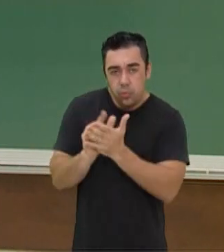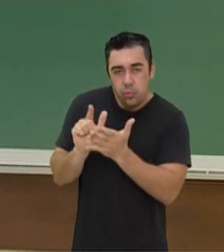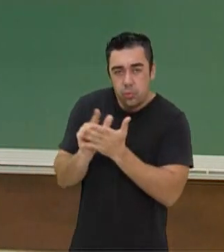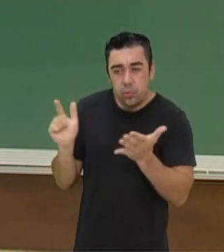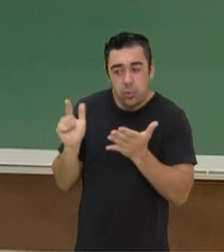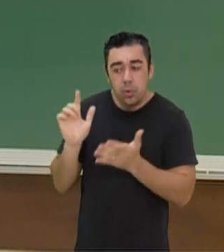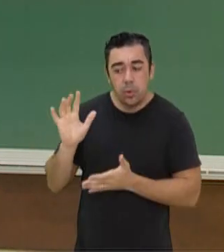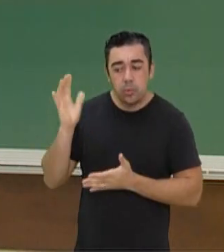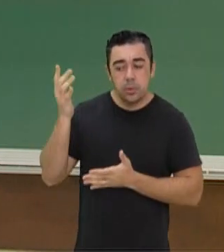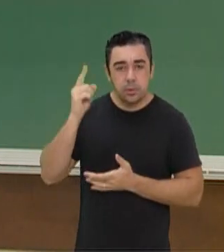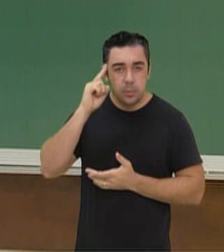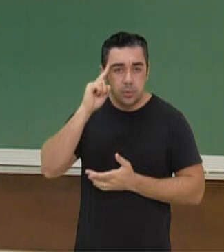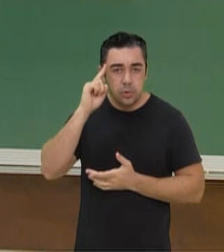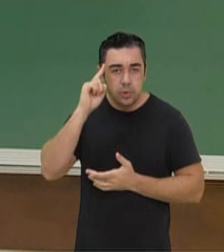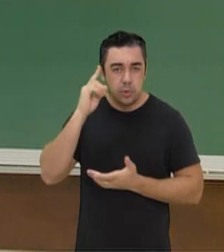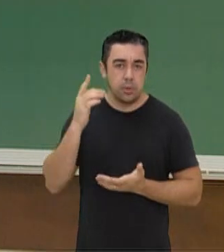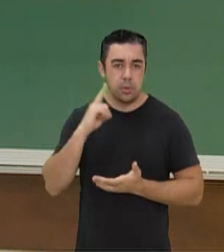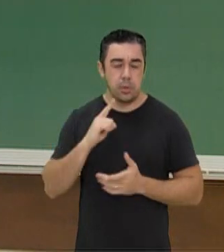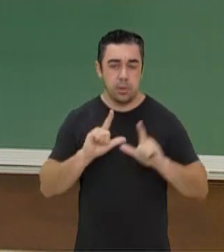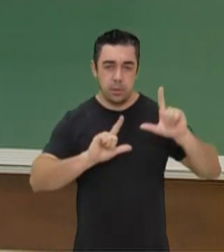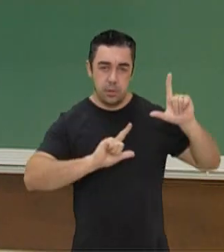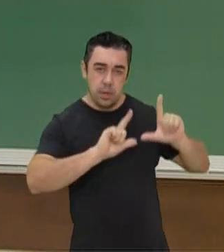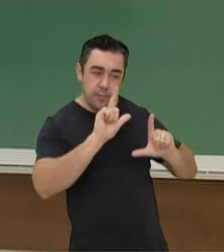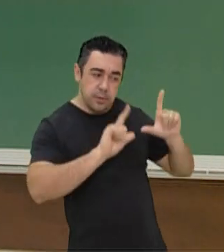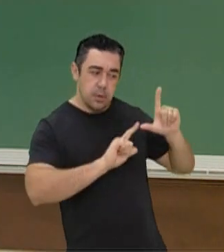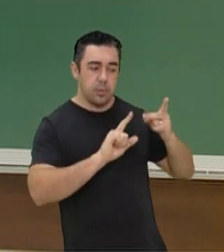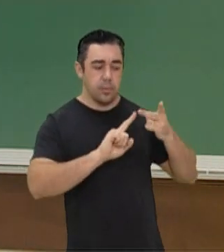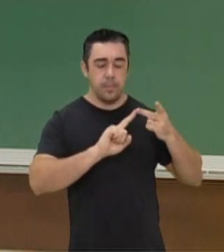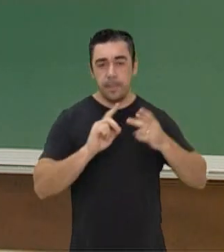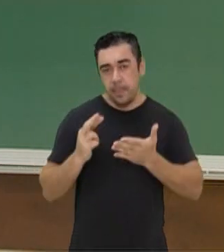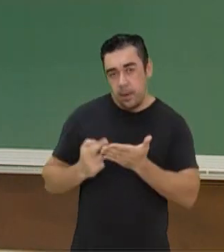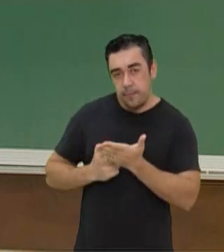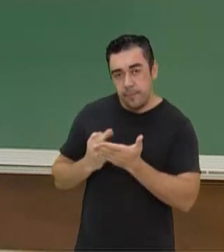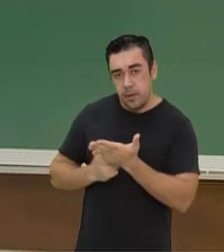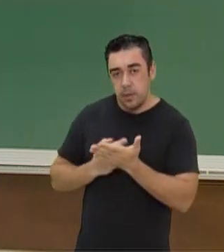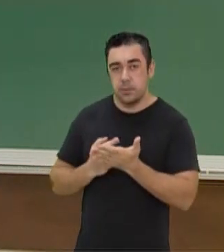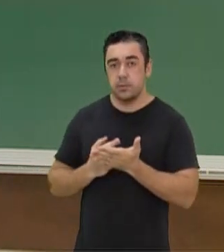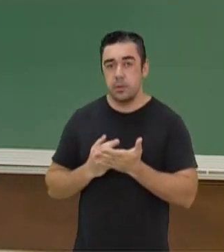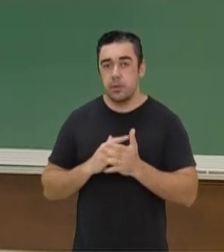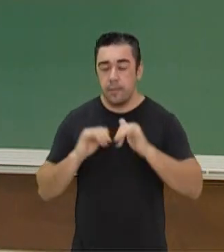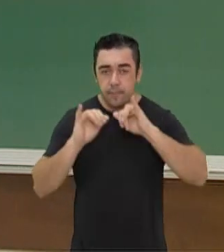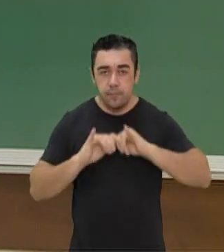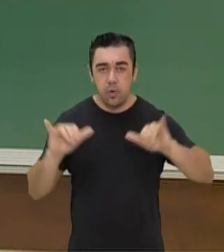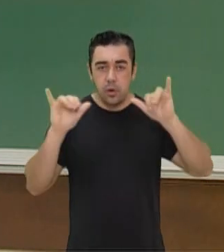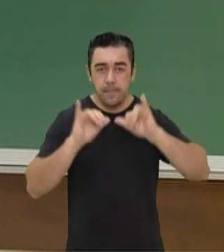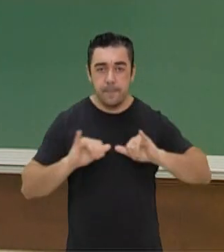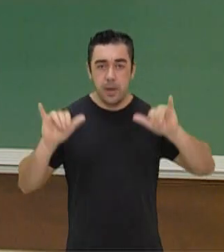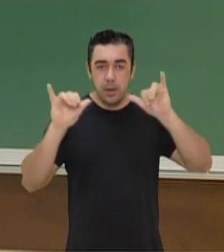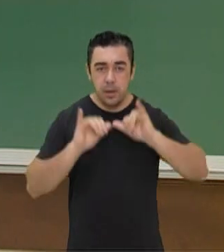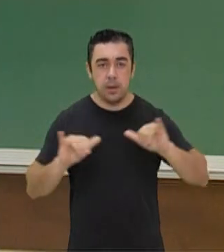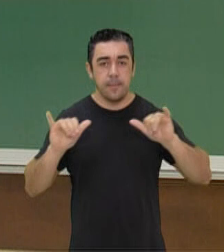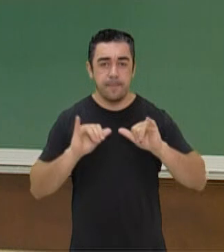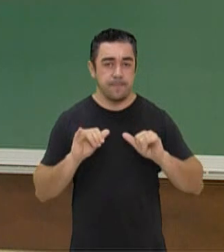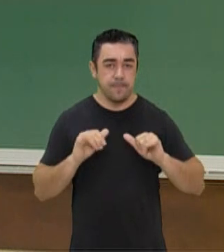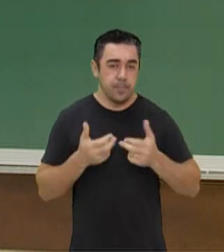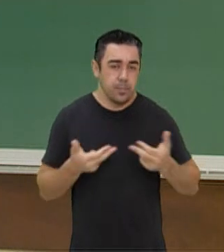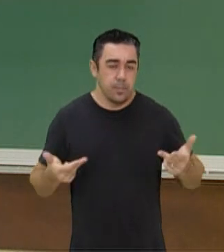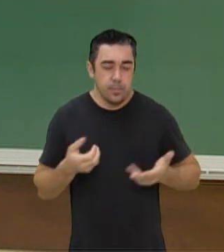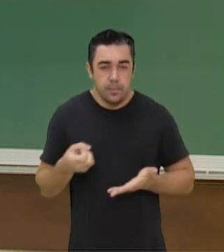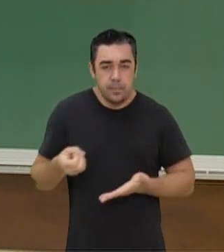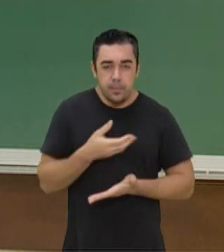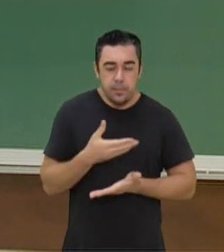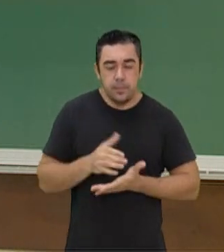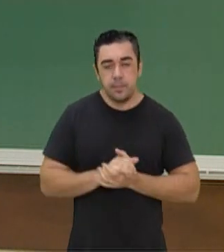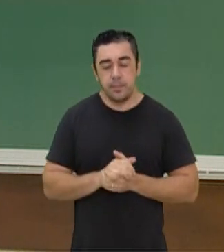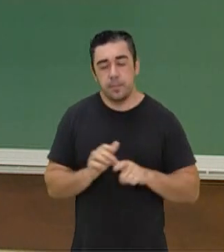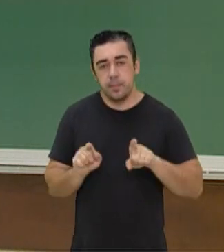né? Então tá lá na televisão, nas revistas, o tempo todo ali informando dados pra gente novos ali.